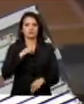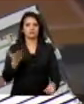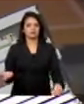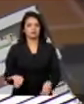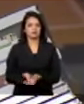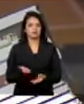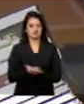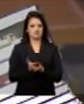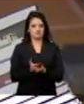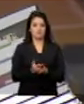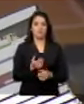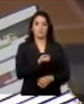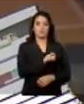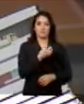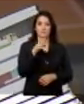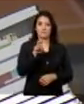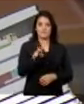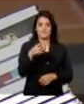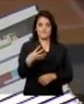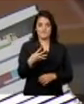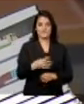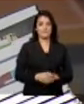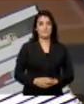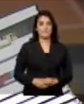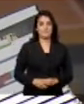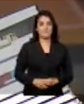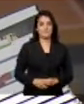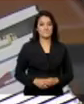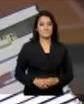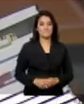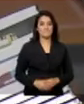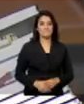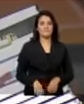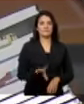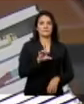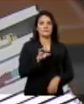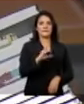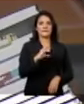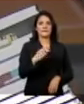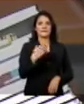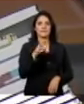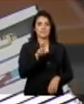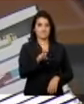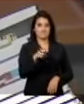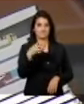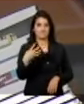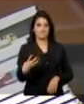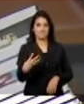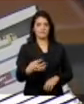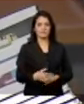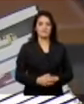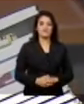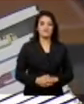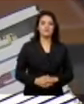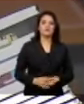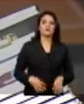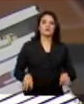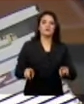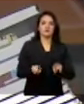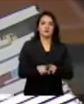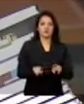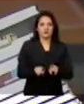no 54. Declaratória 54, e nos alusivos às citadas